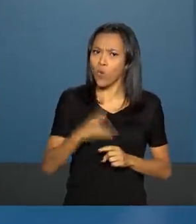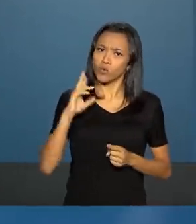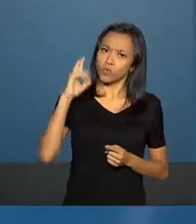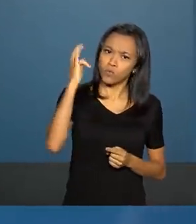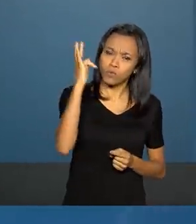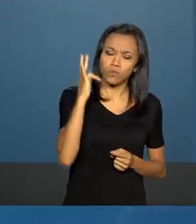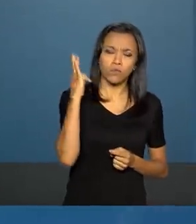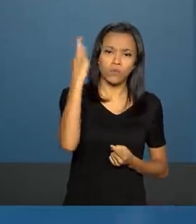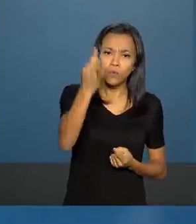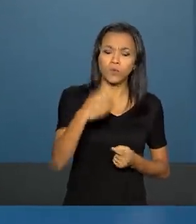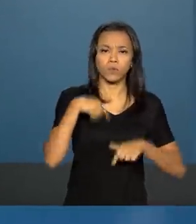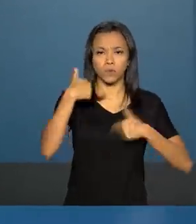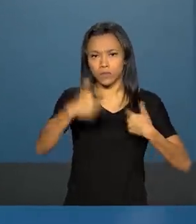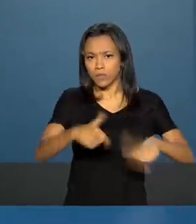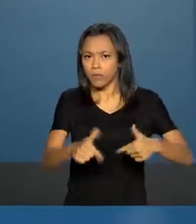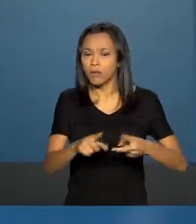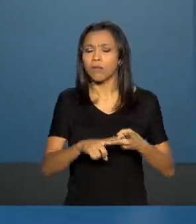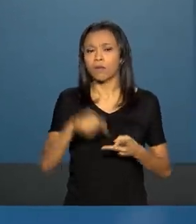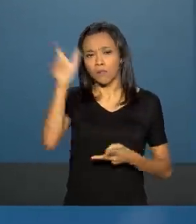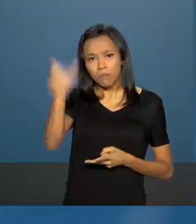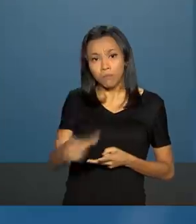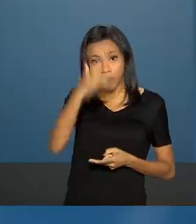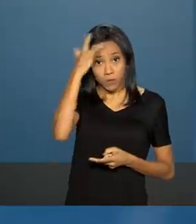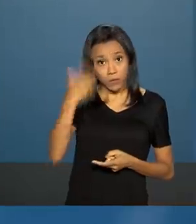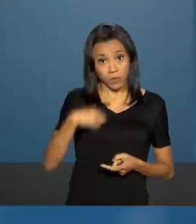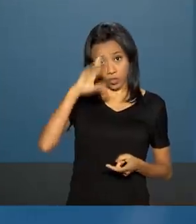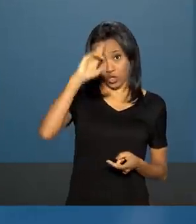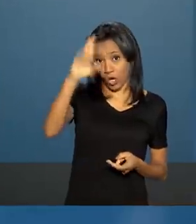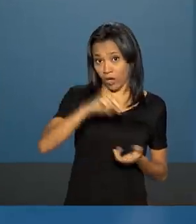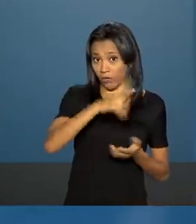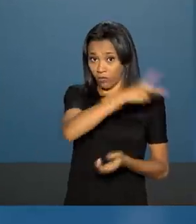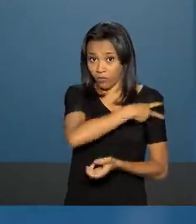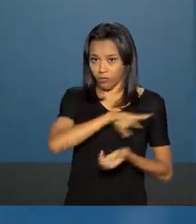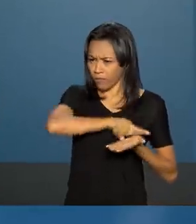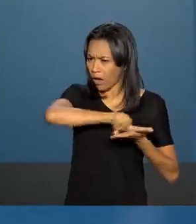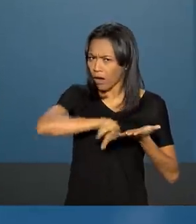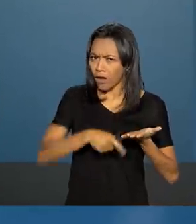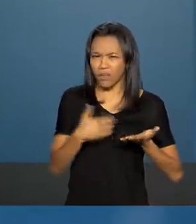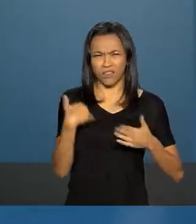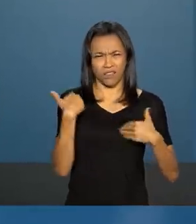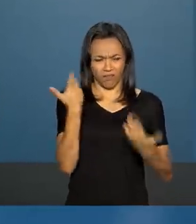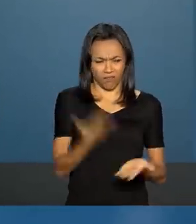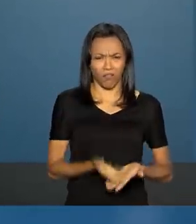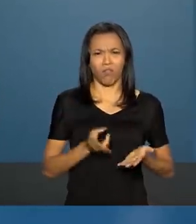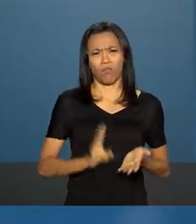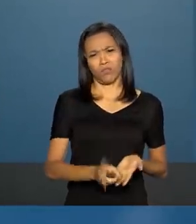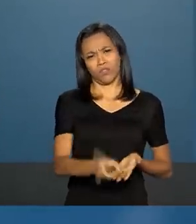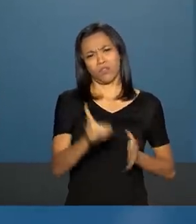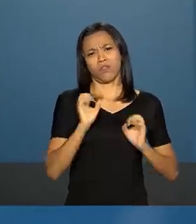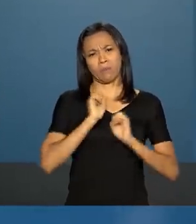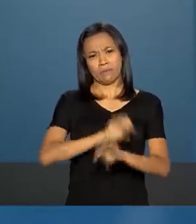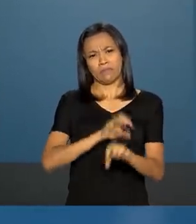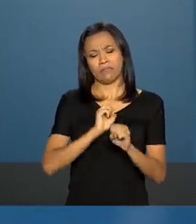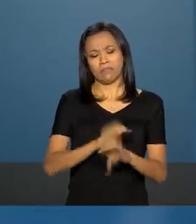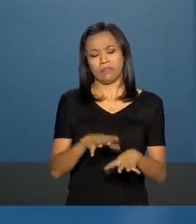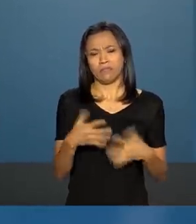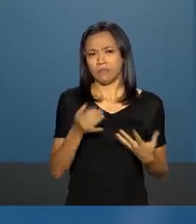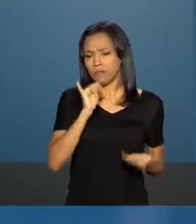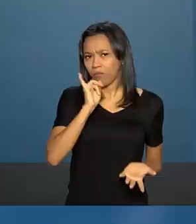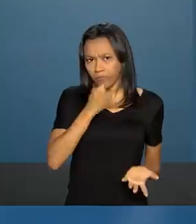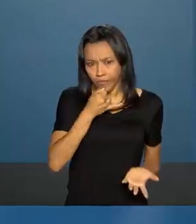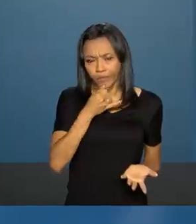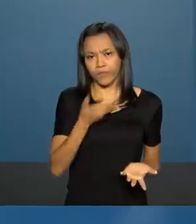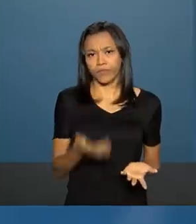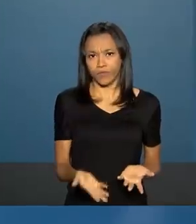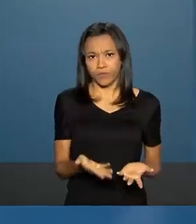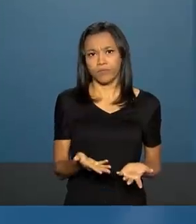bons empregados, bons liberais, e não continuarmos com uma educação como, lamentavelmente, em parte